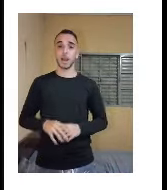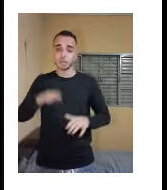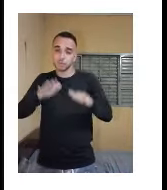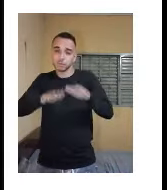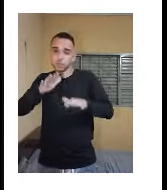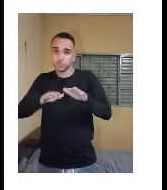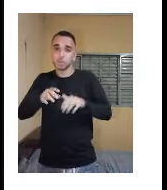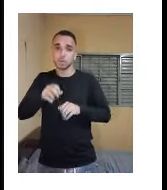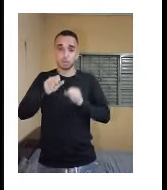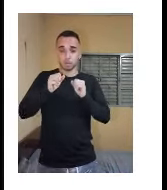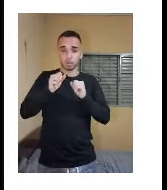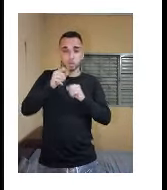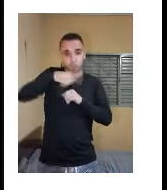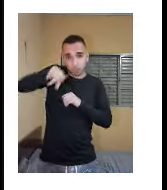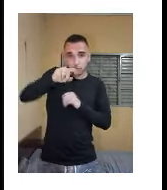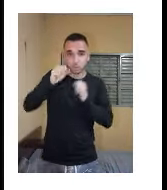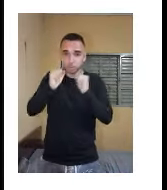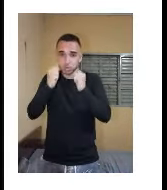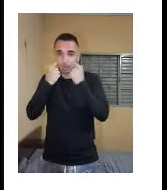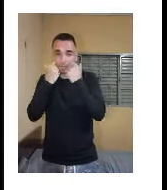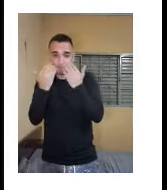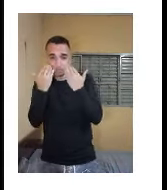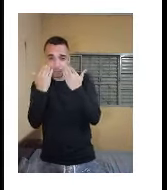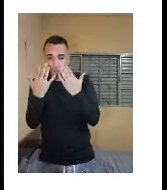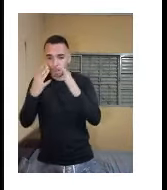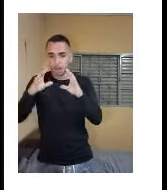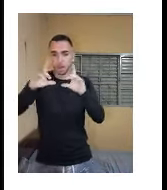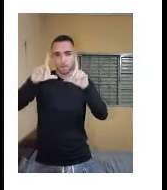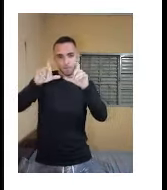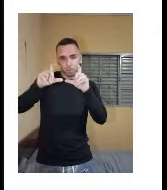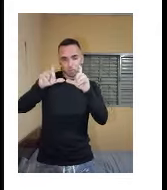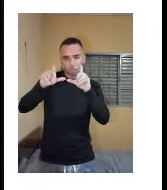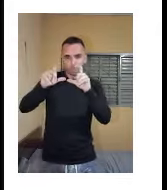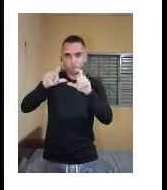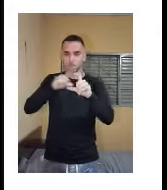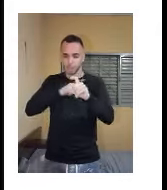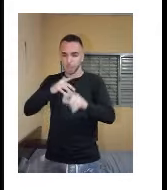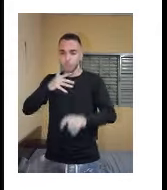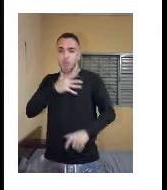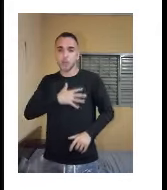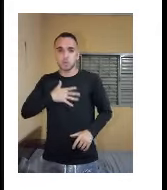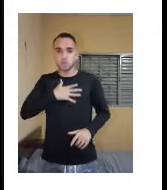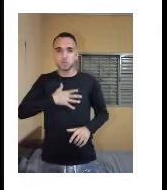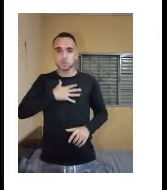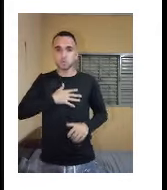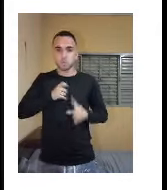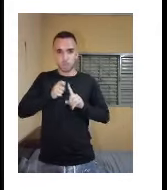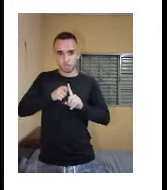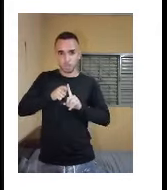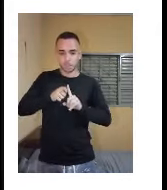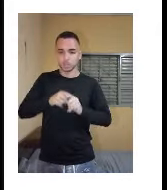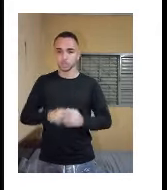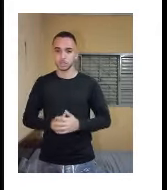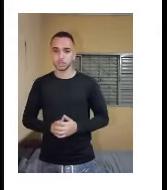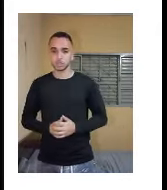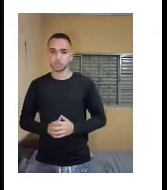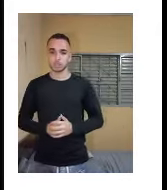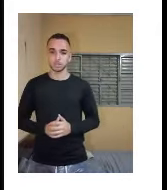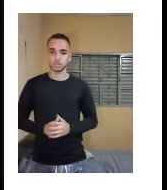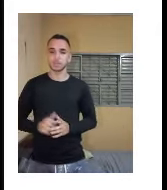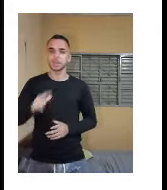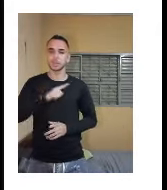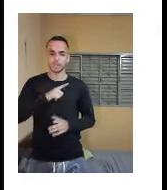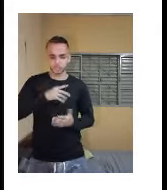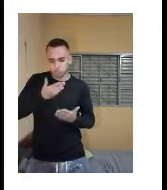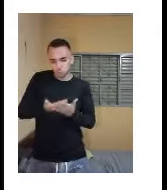foi lançado no último mês de agosto, e ela é uma compilação bastante intensa, né, de todos os